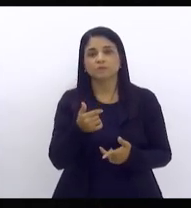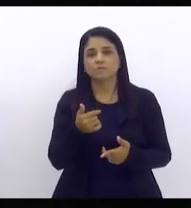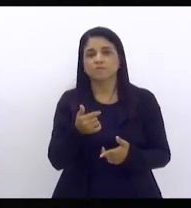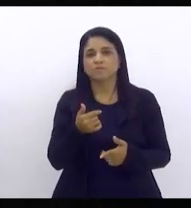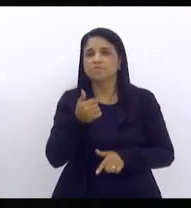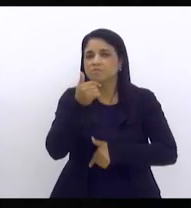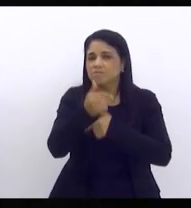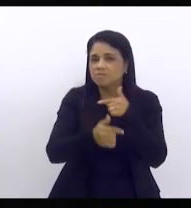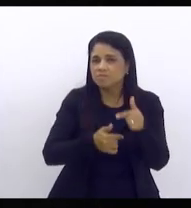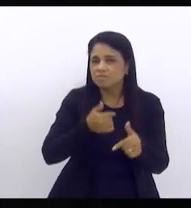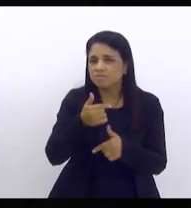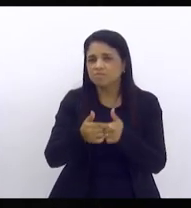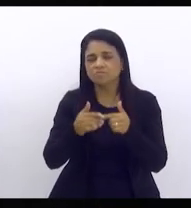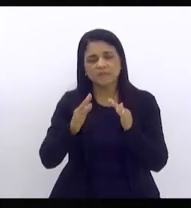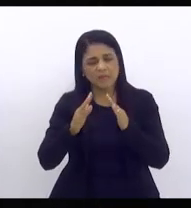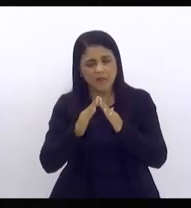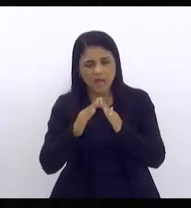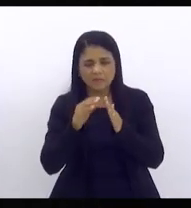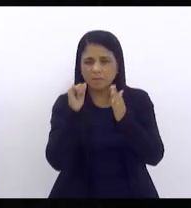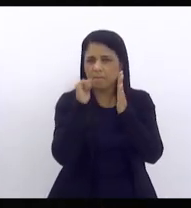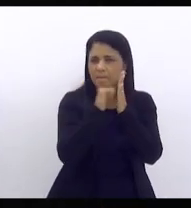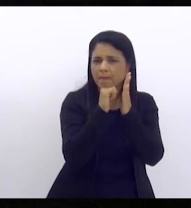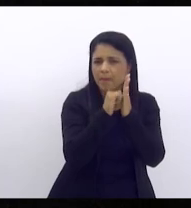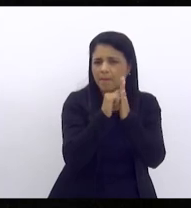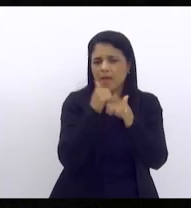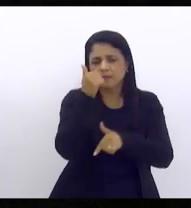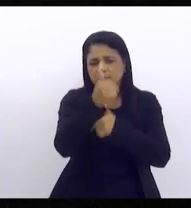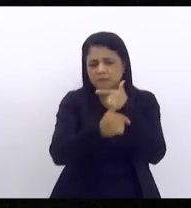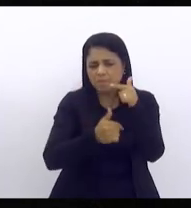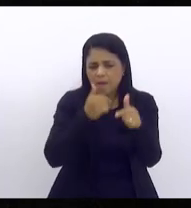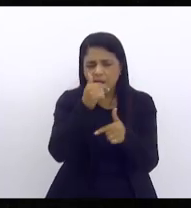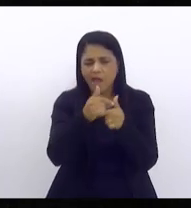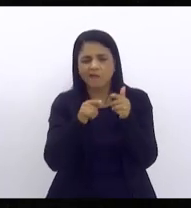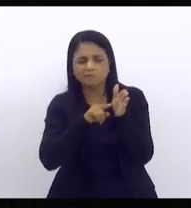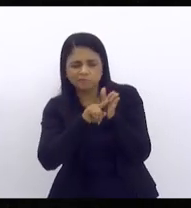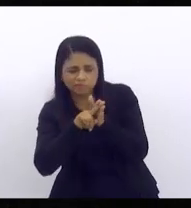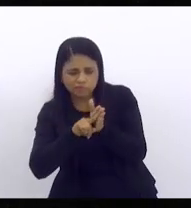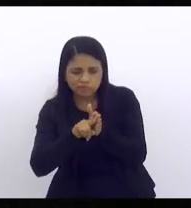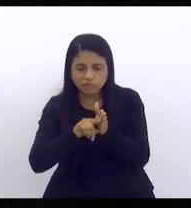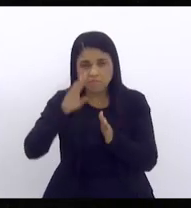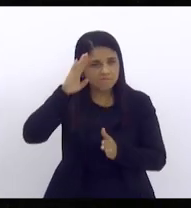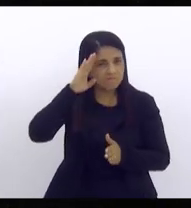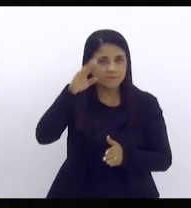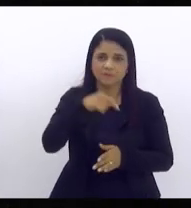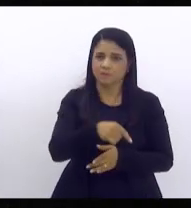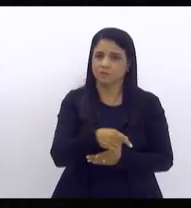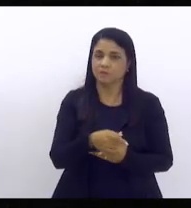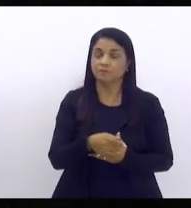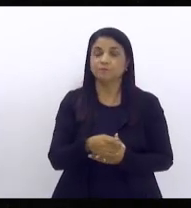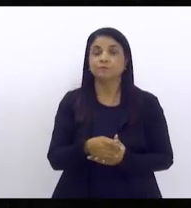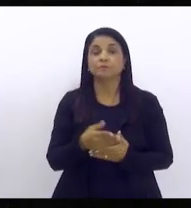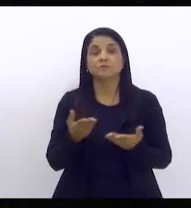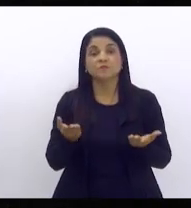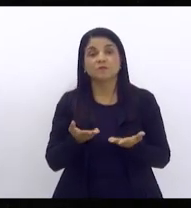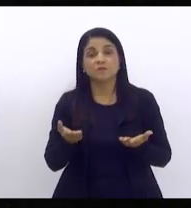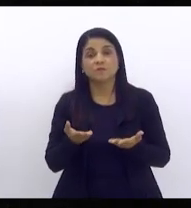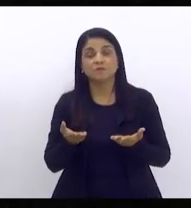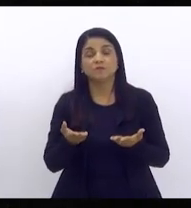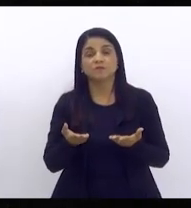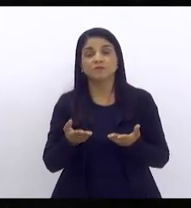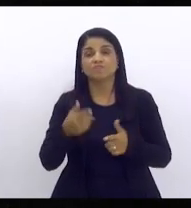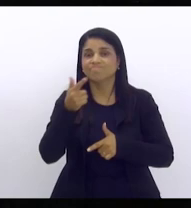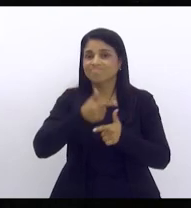são aqueles que vão à casa das pessoas, que fazem um trabalho na ponta, que é fundamental. E um dos problemas que hoje nós estamos